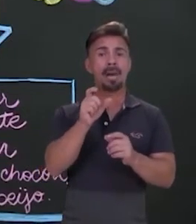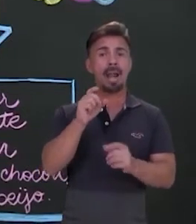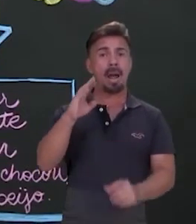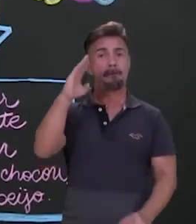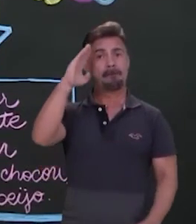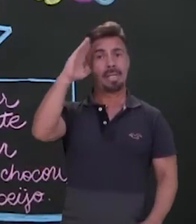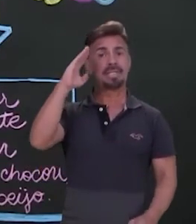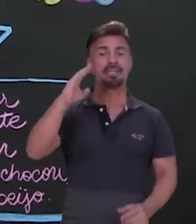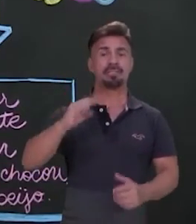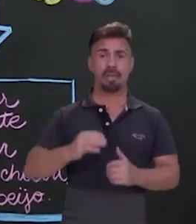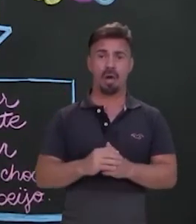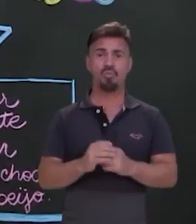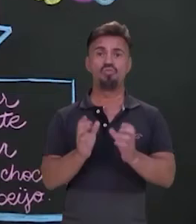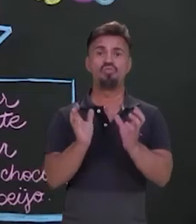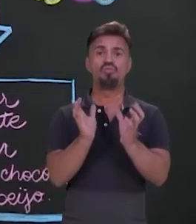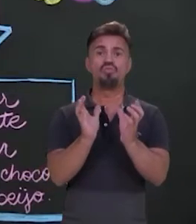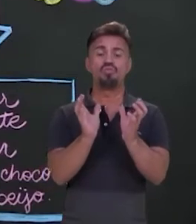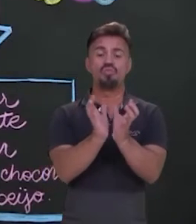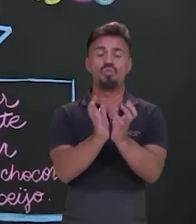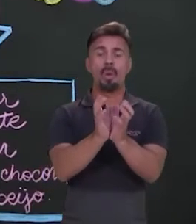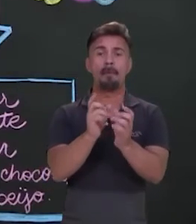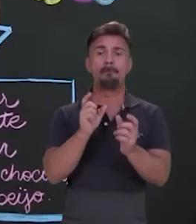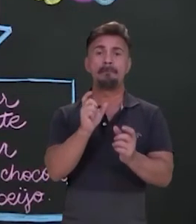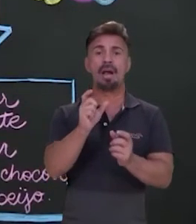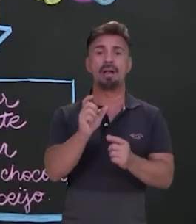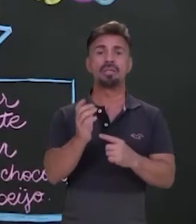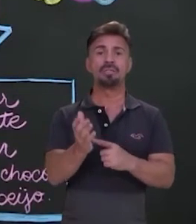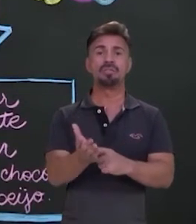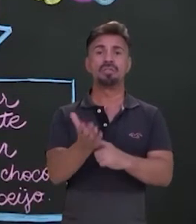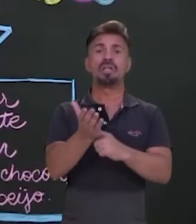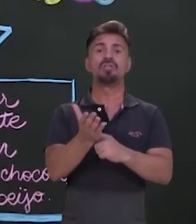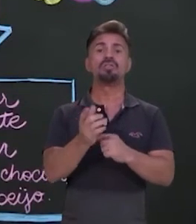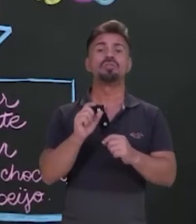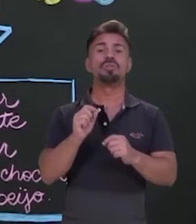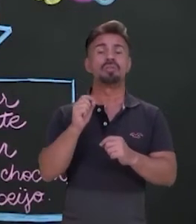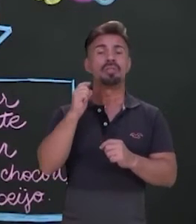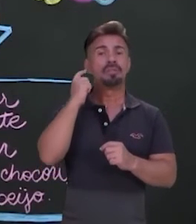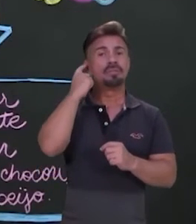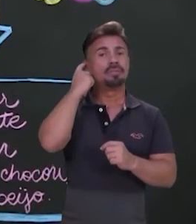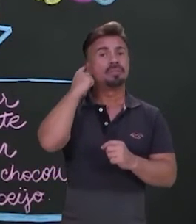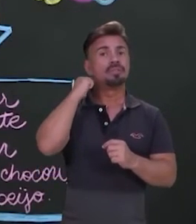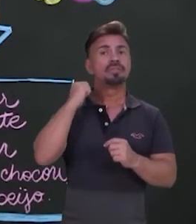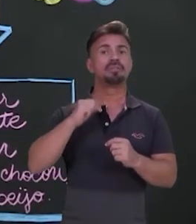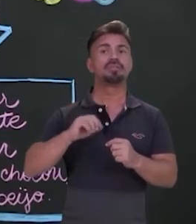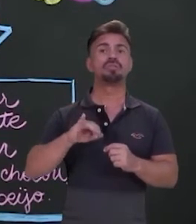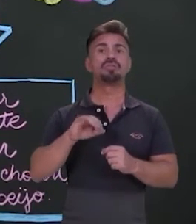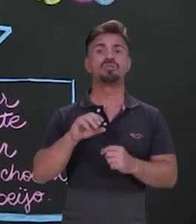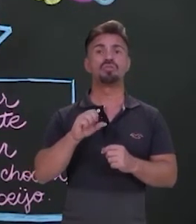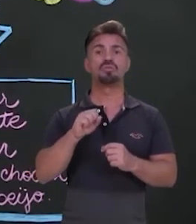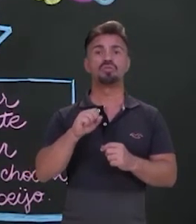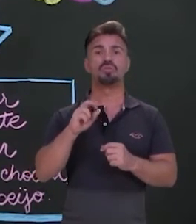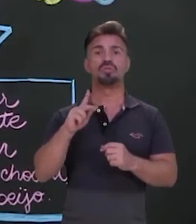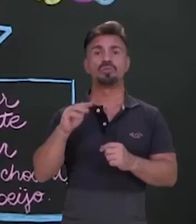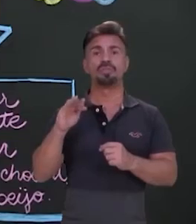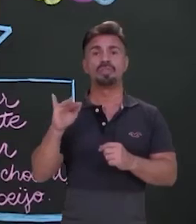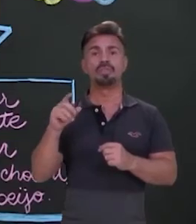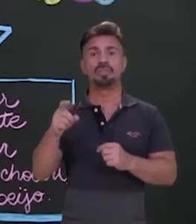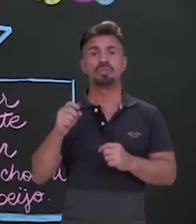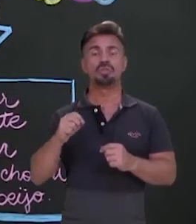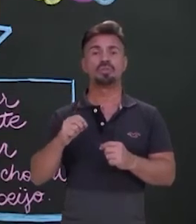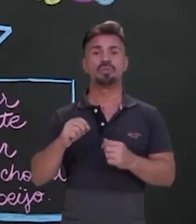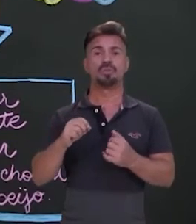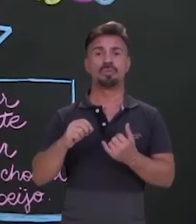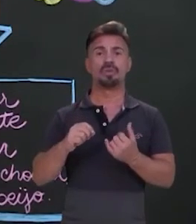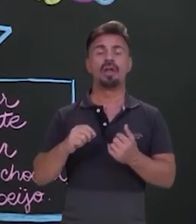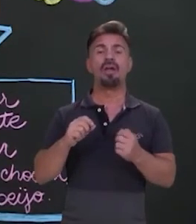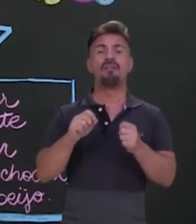existe um grupo de palavras que nos ajuda e os acréscimos que são feitos de prefixos, sufixos e as alterações que são feitas de